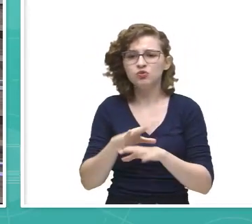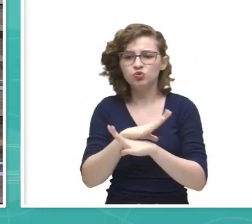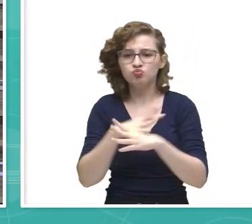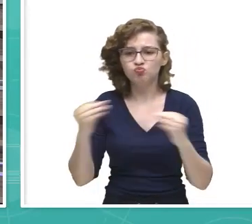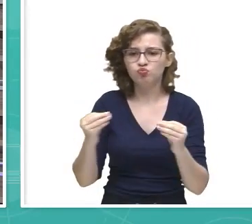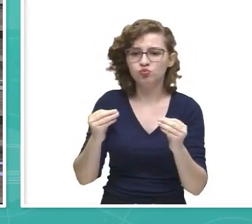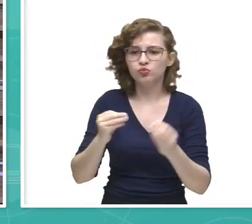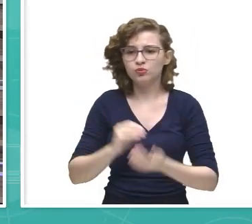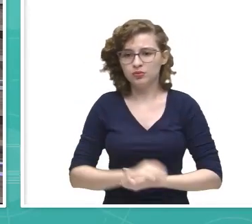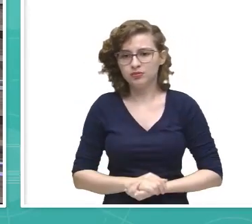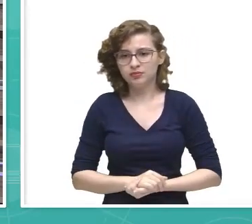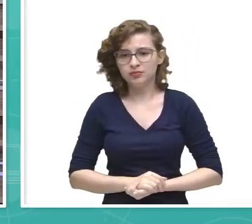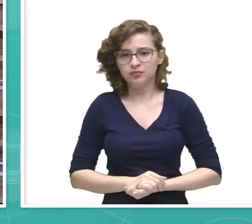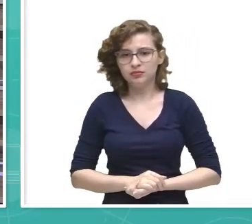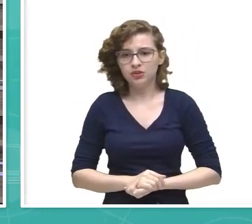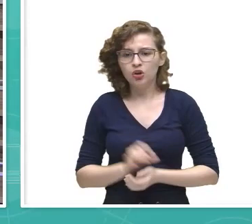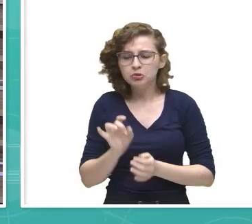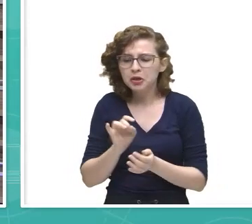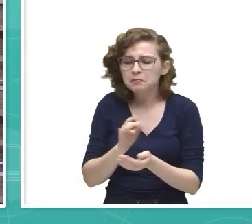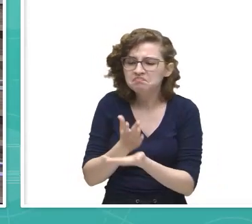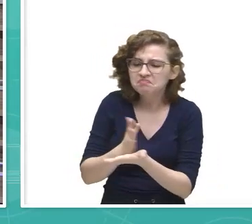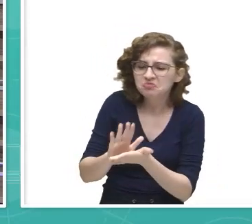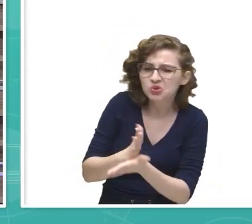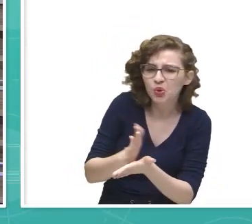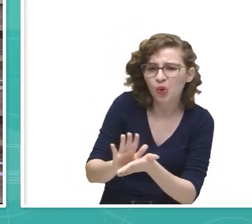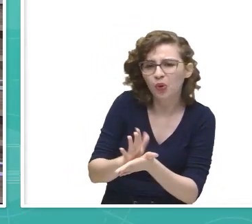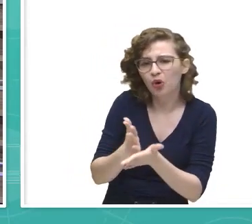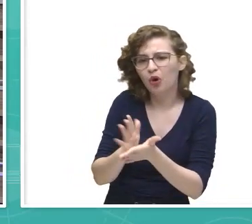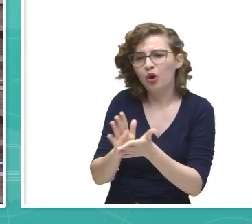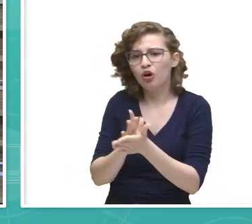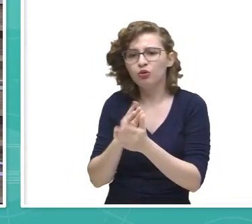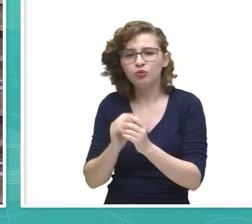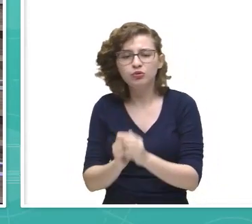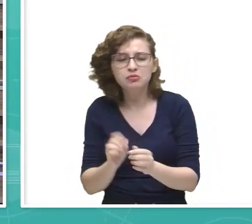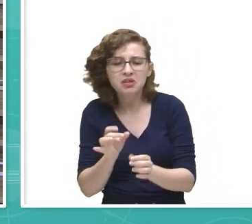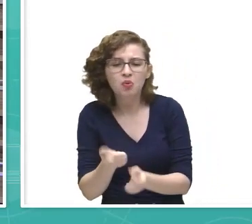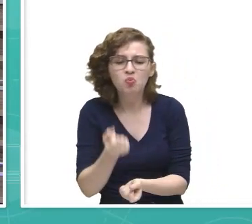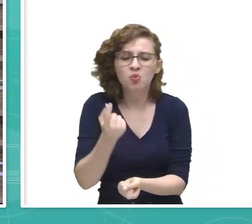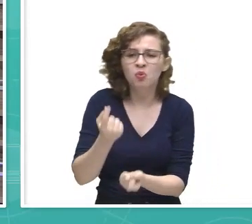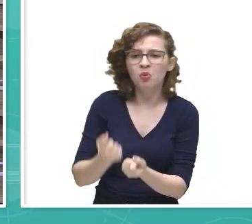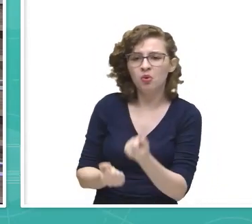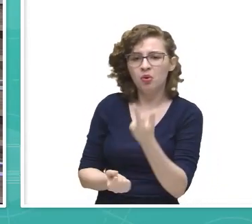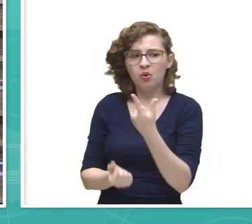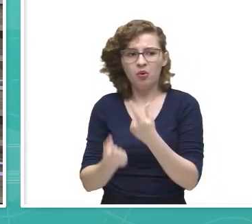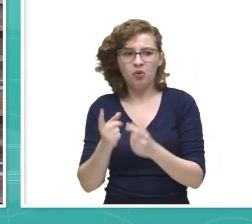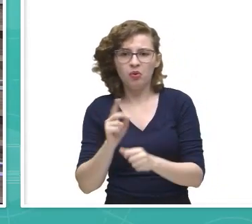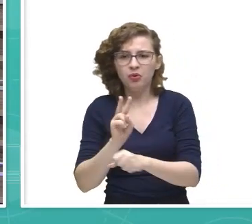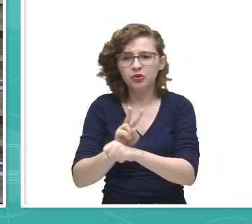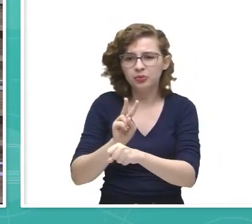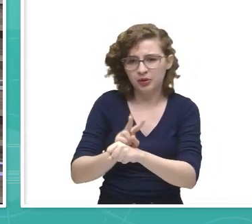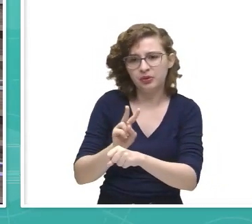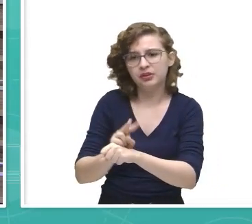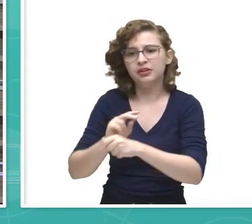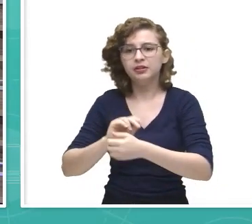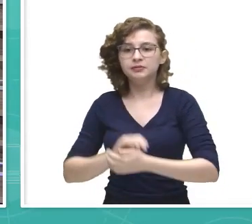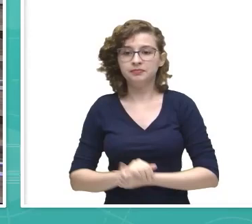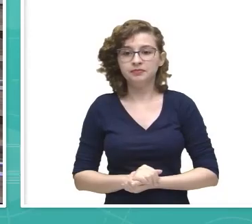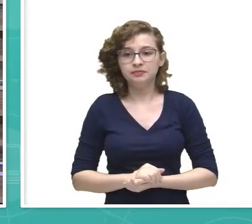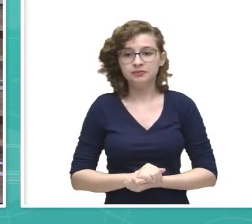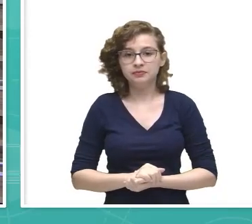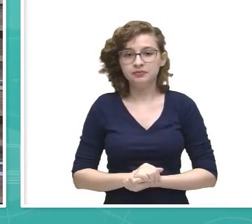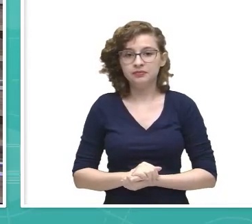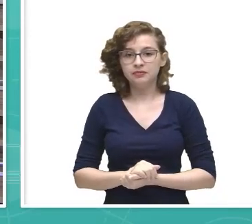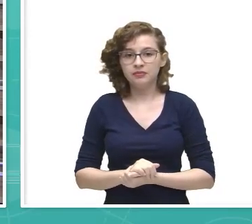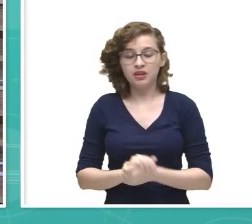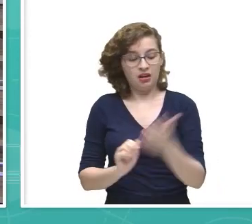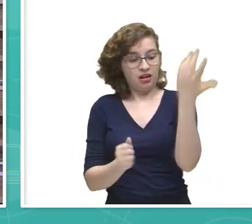exemplares cultivados justamente para preservar essa memória do que foi a planta que deu origem ao nome Brasil. E essa